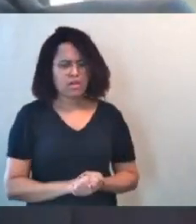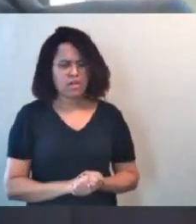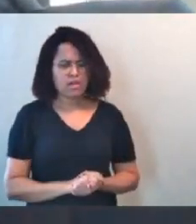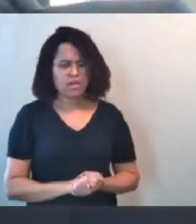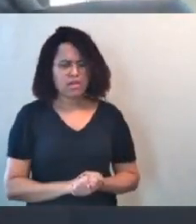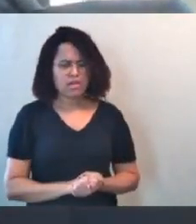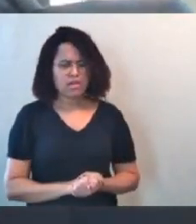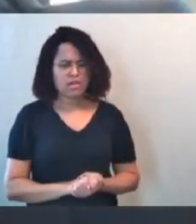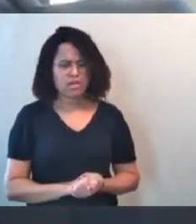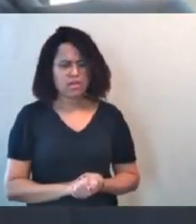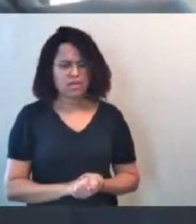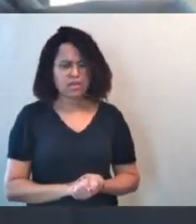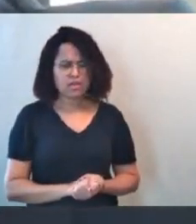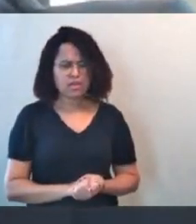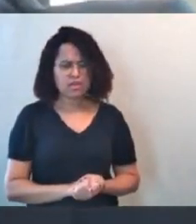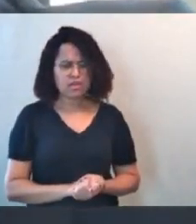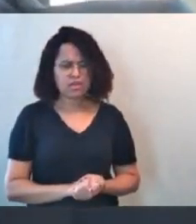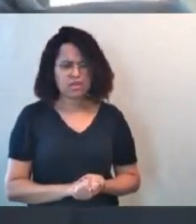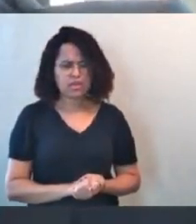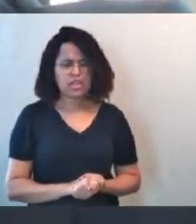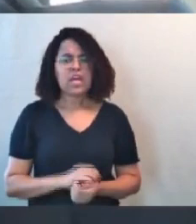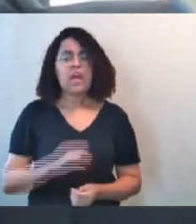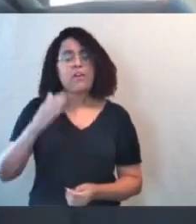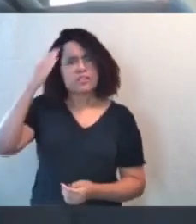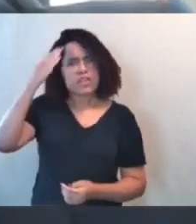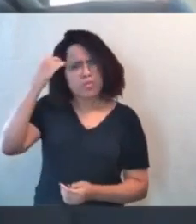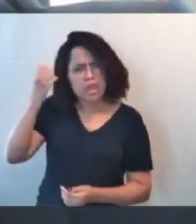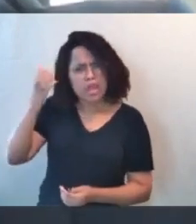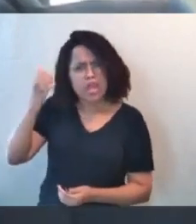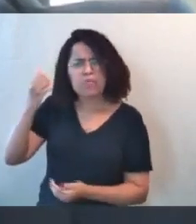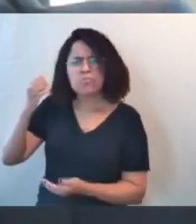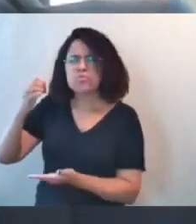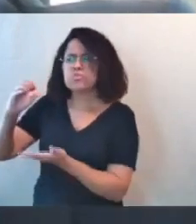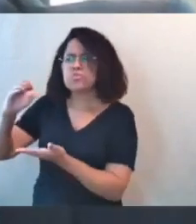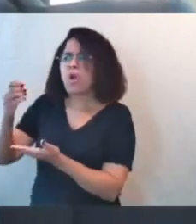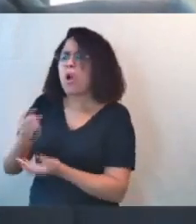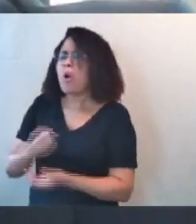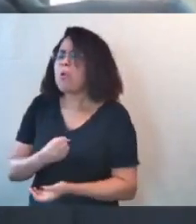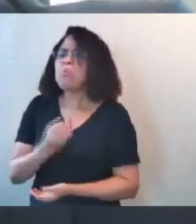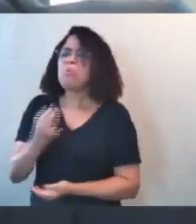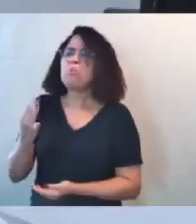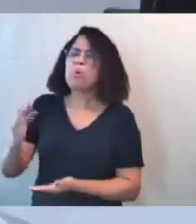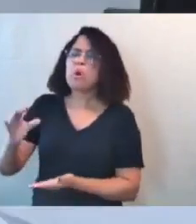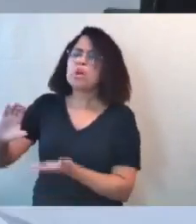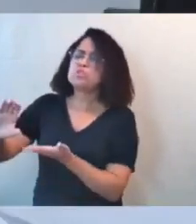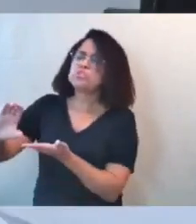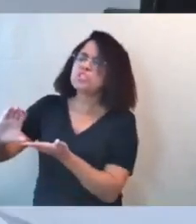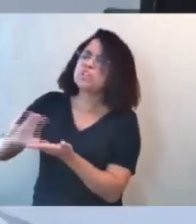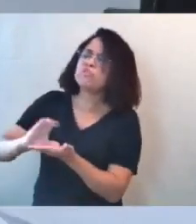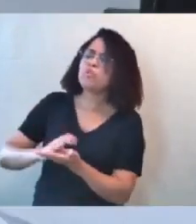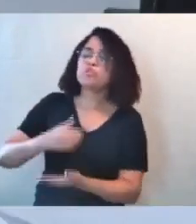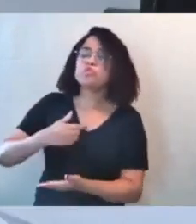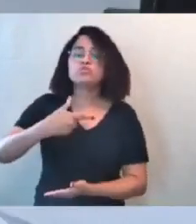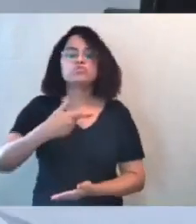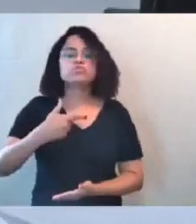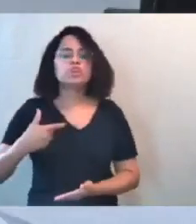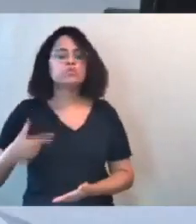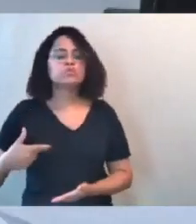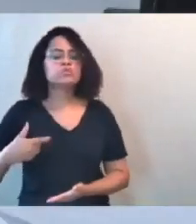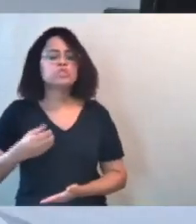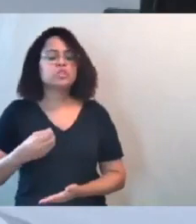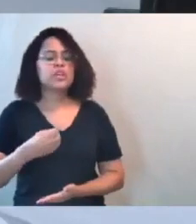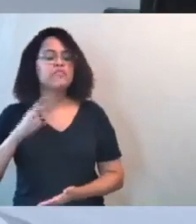Nós sabemos o quanto está sendo devolvido dos 220 milhões. Não, a pergunta é quanto